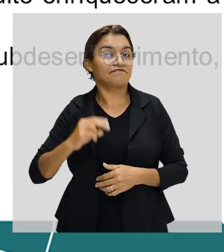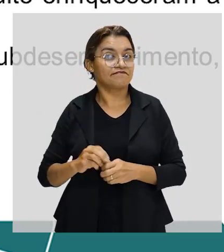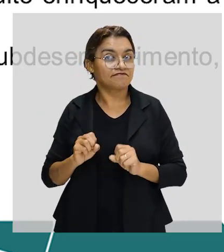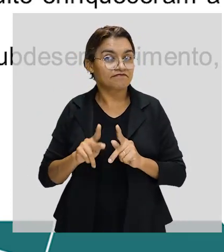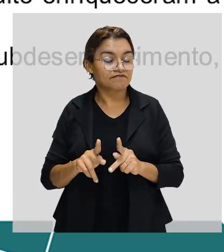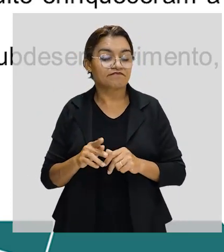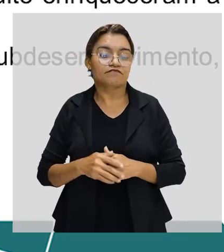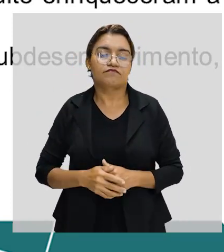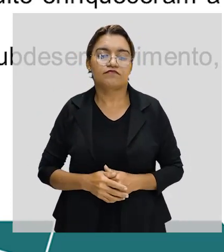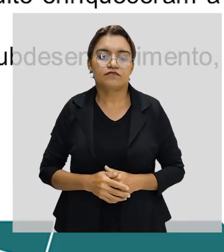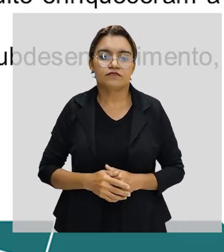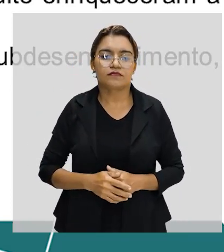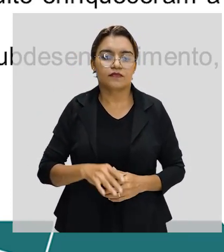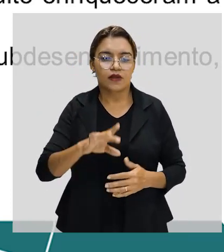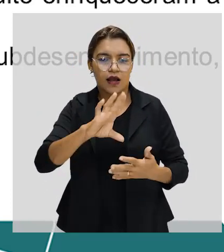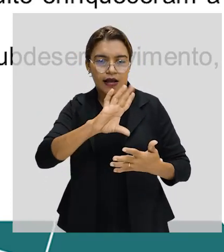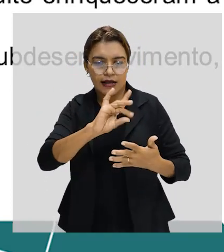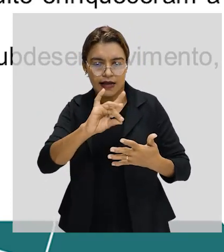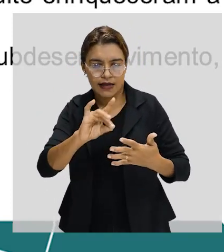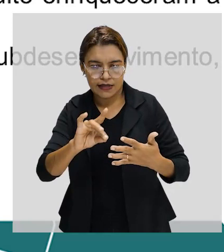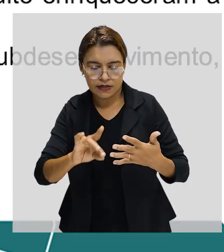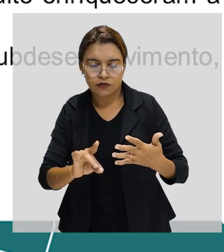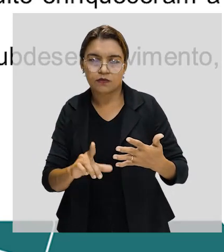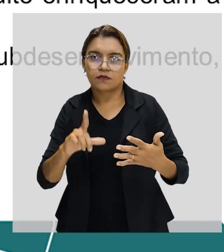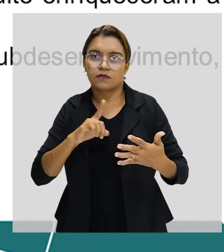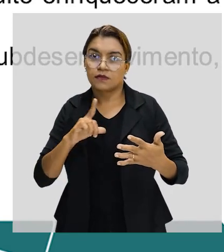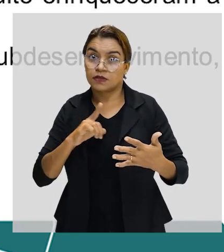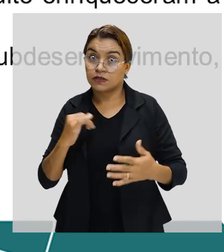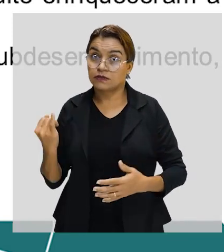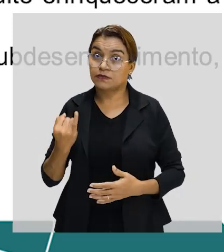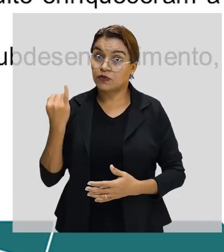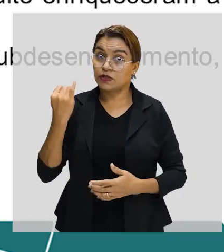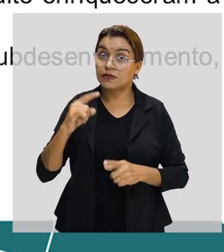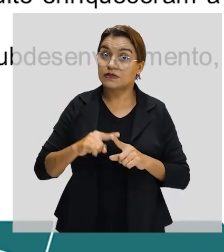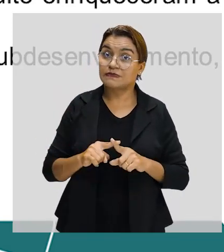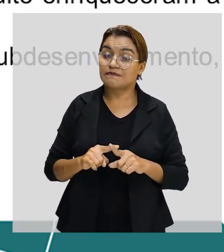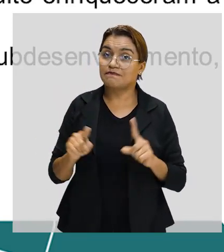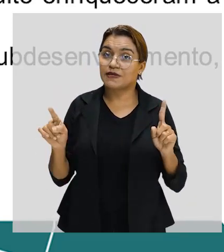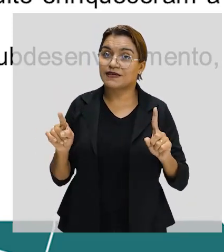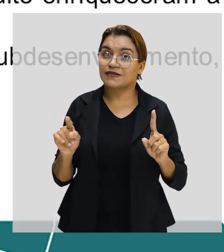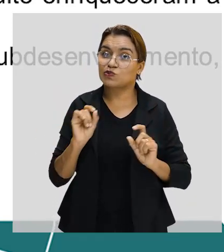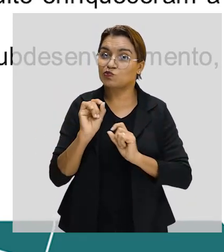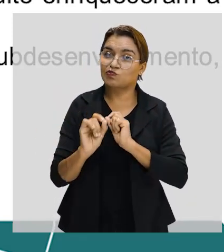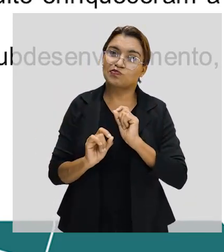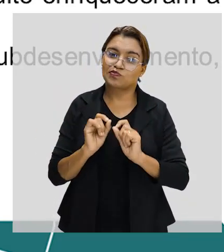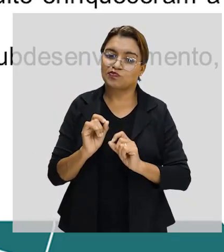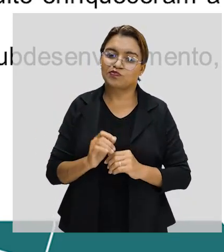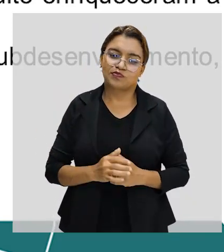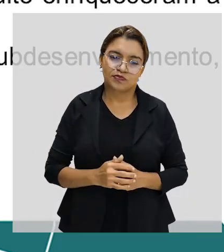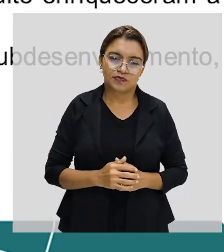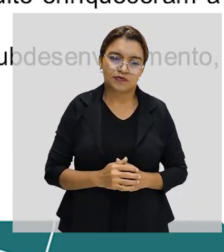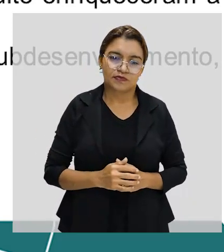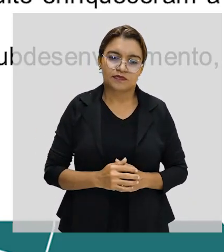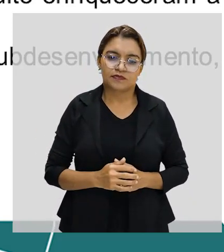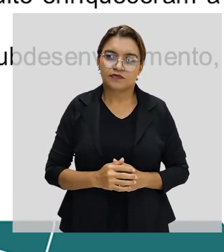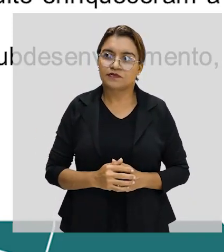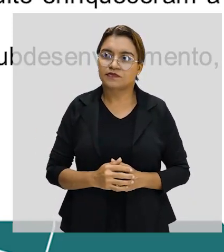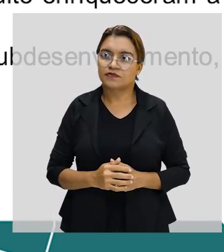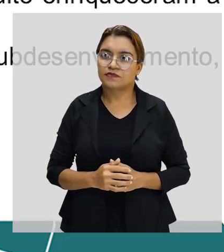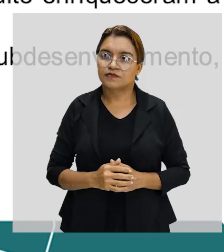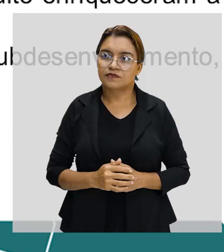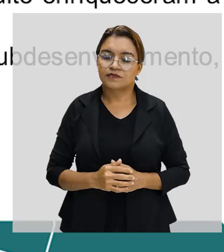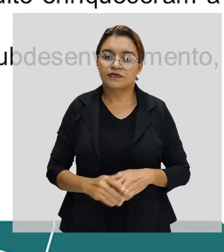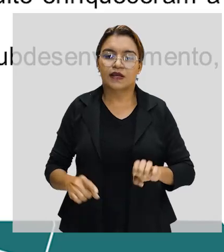Bom, cada uma tem as suas peculiaridades, verdade, mas as duas têm